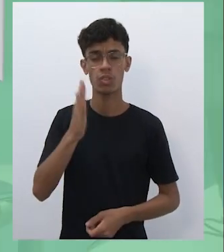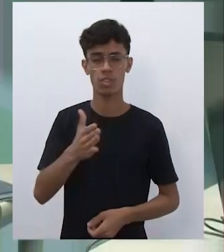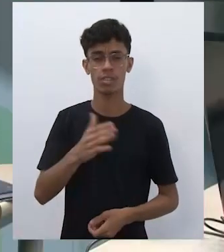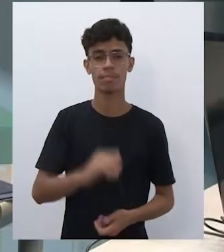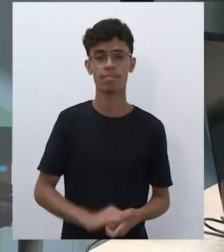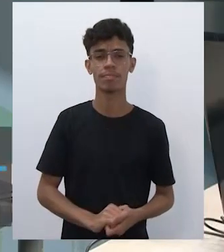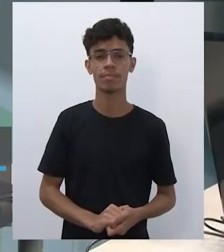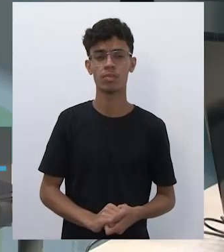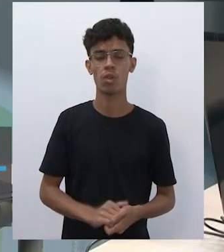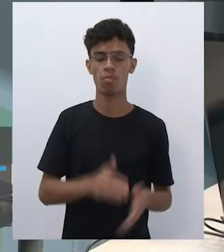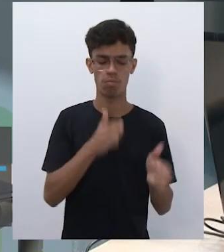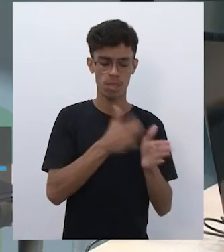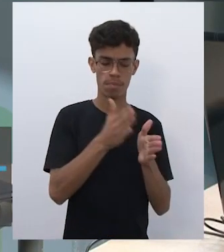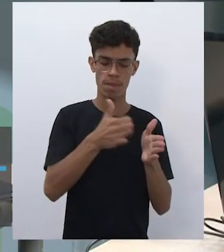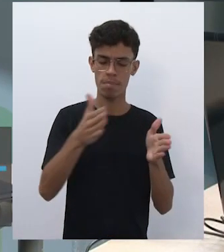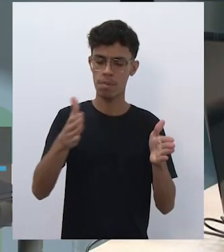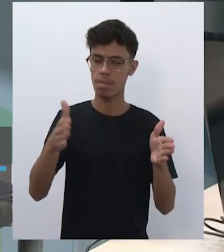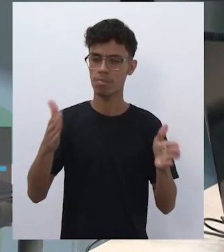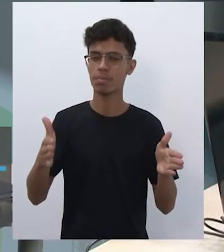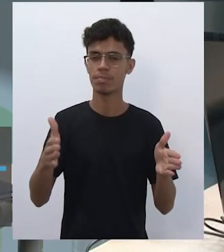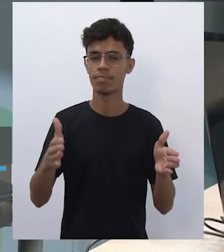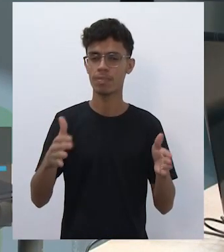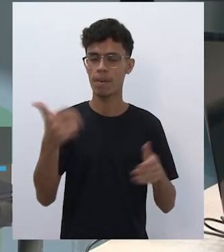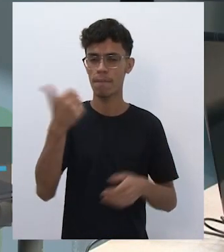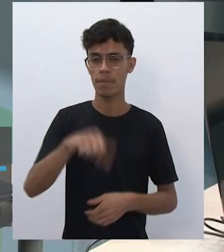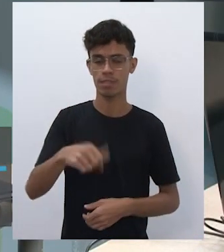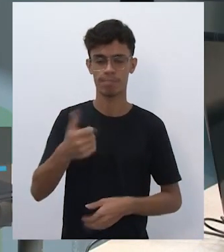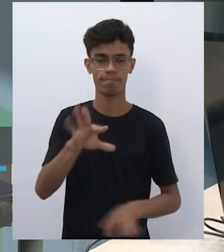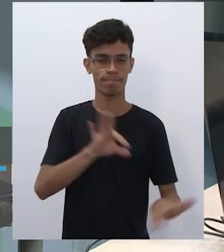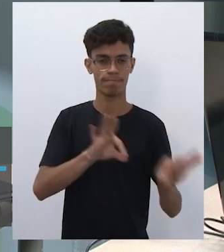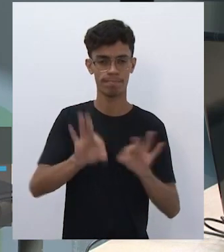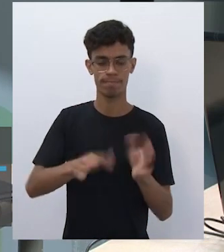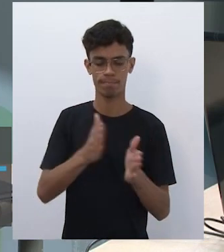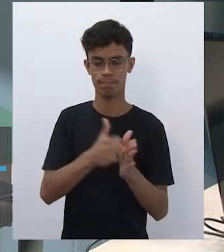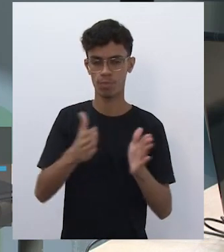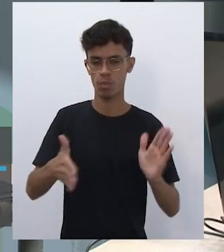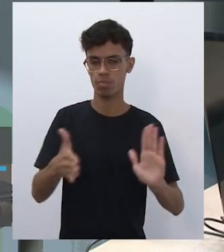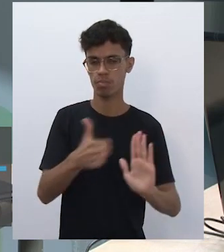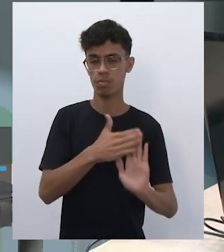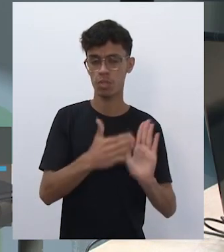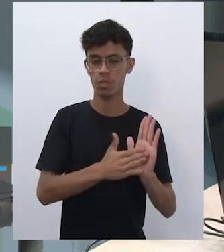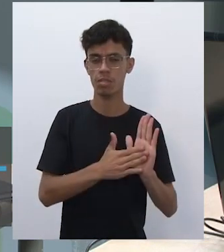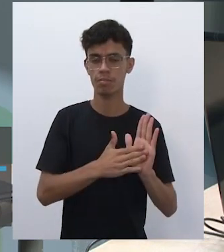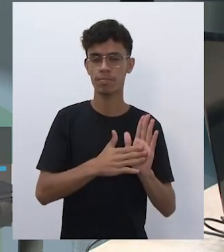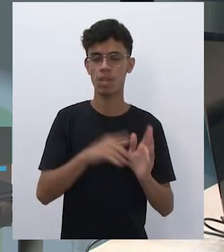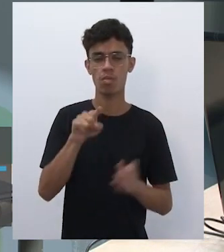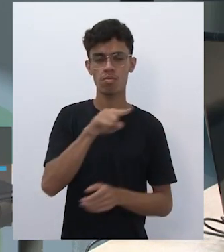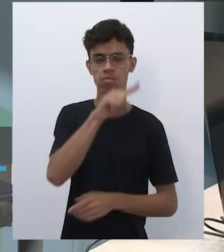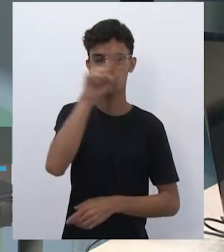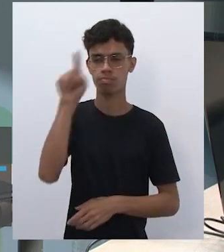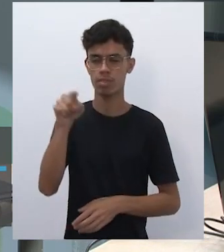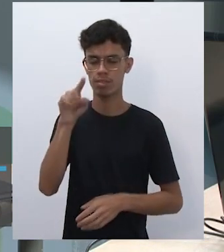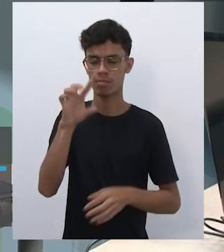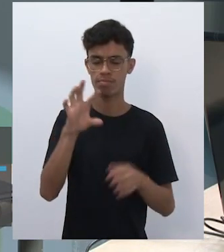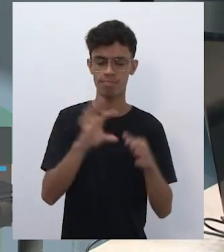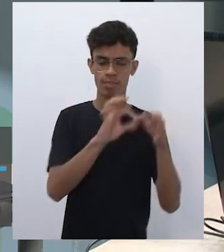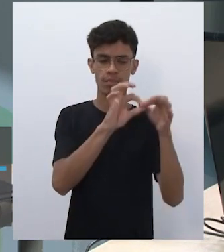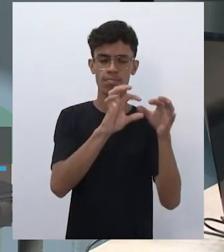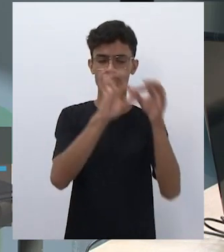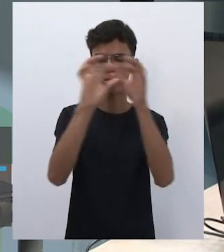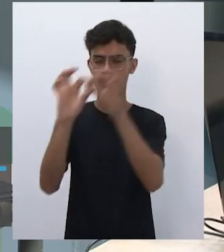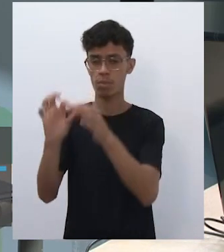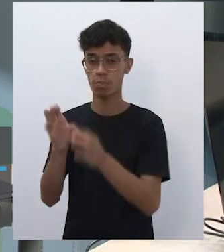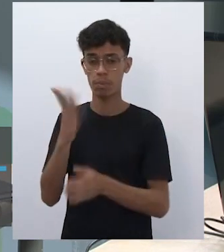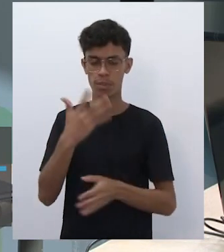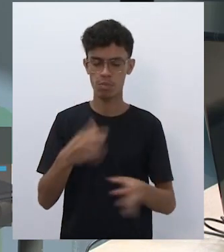que são as fases de acompanhamento e avaliação do projeto. Lembrando que é um ciclo avaliativo. Não é? Ah, eu cheguei no final, meu